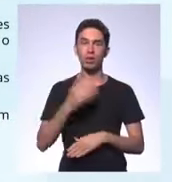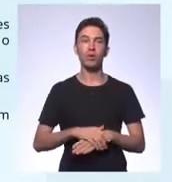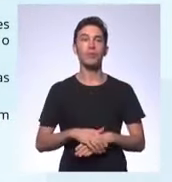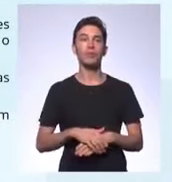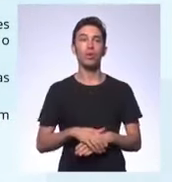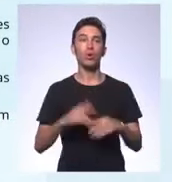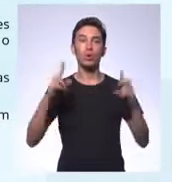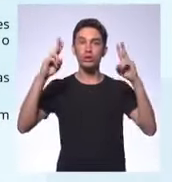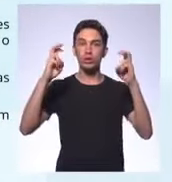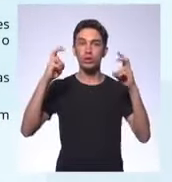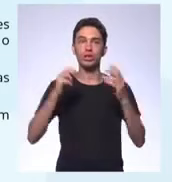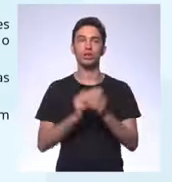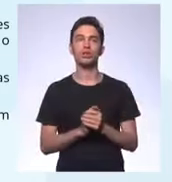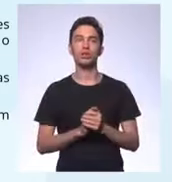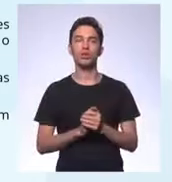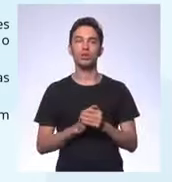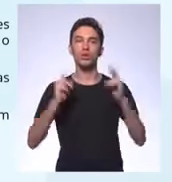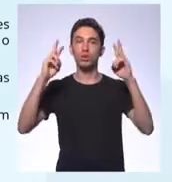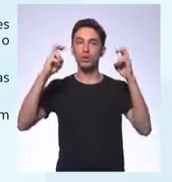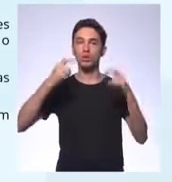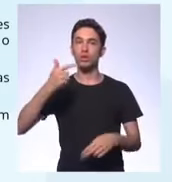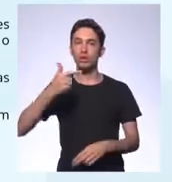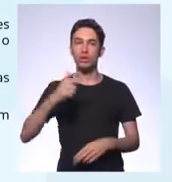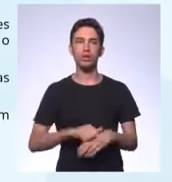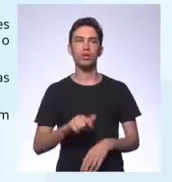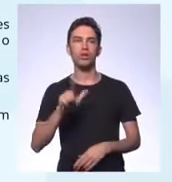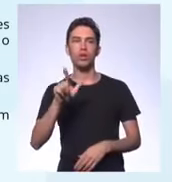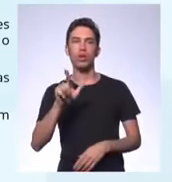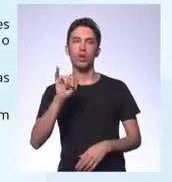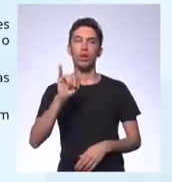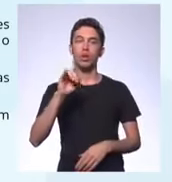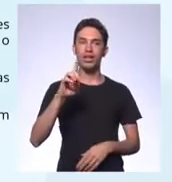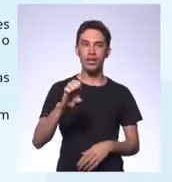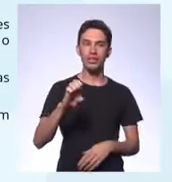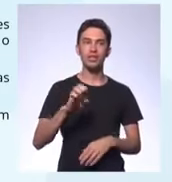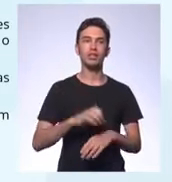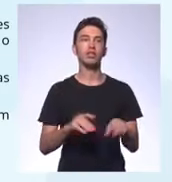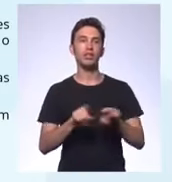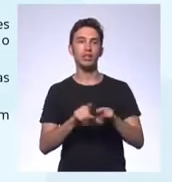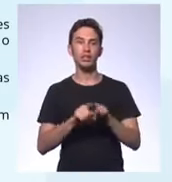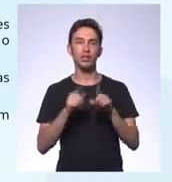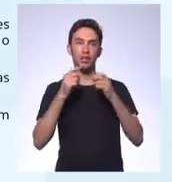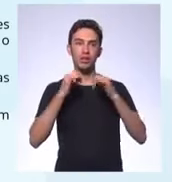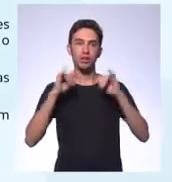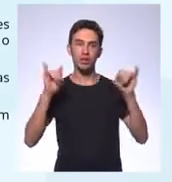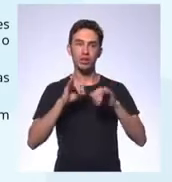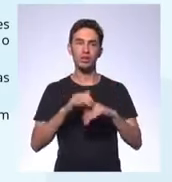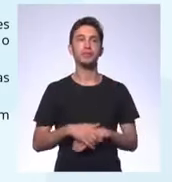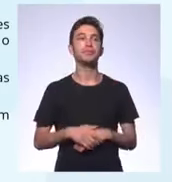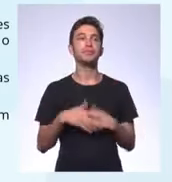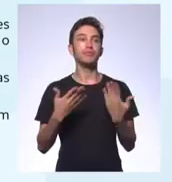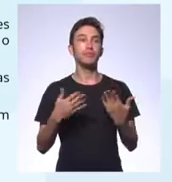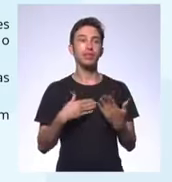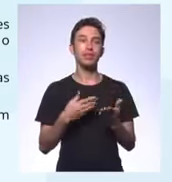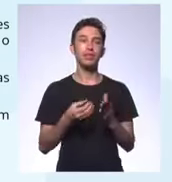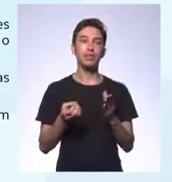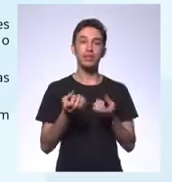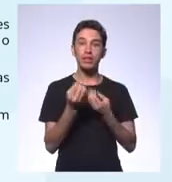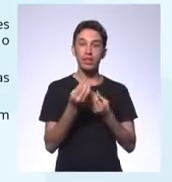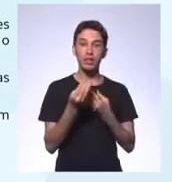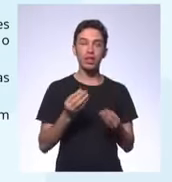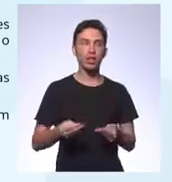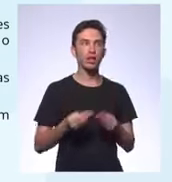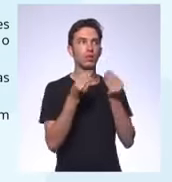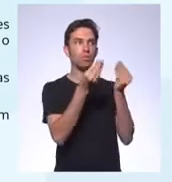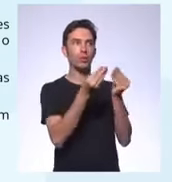o título... que é a manchete, o subtítulo ou linha fina, né? O lead e o lead da notícia. Traga esses dados para o quadro